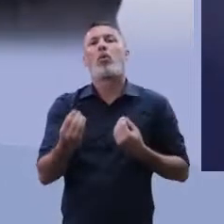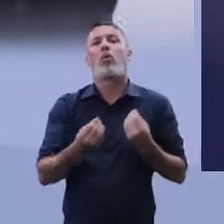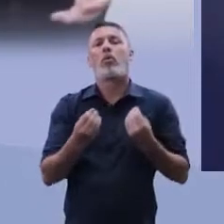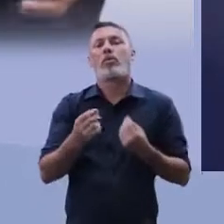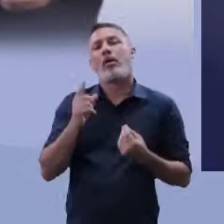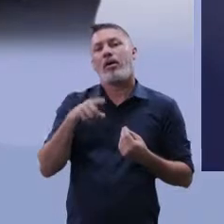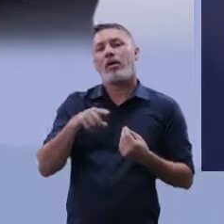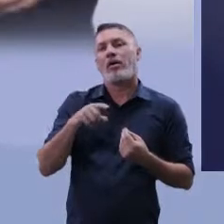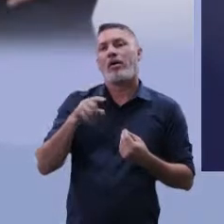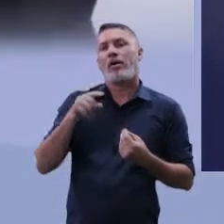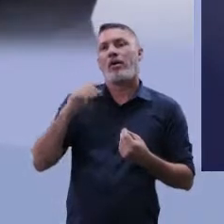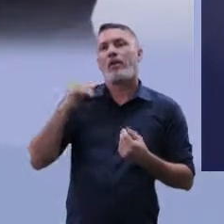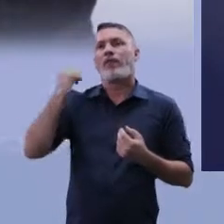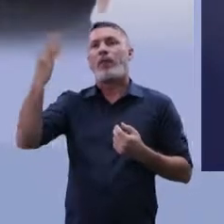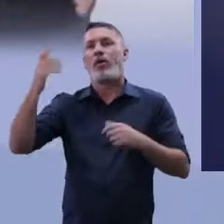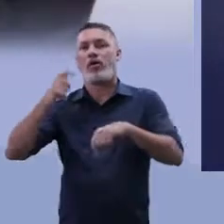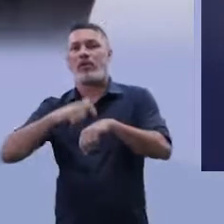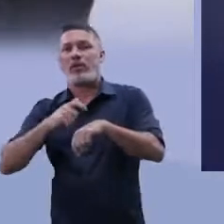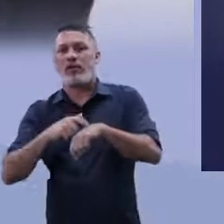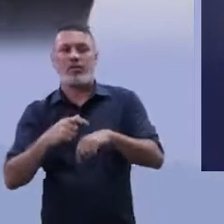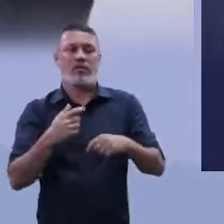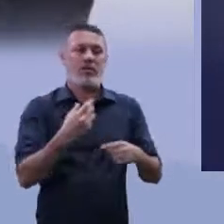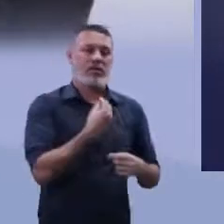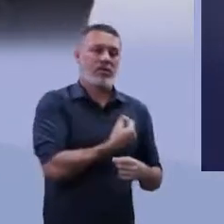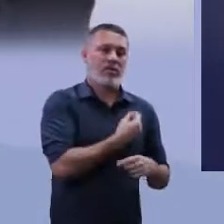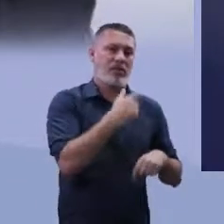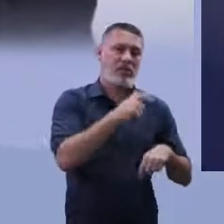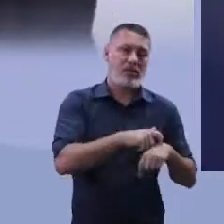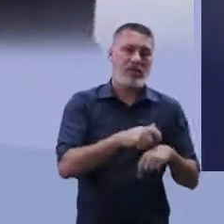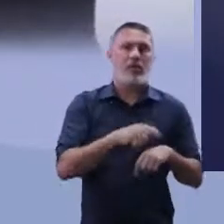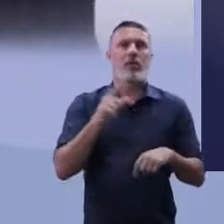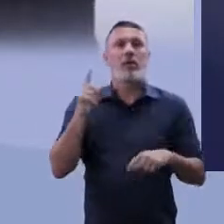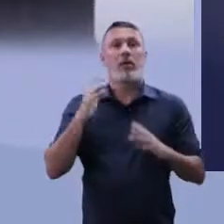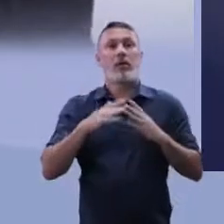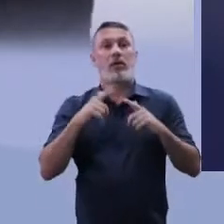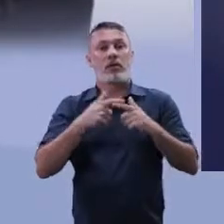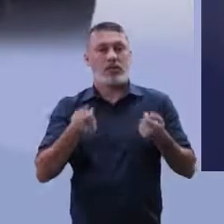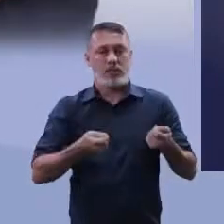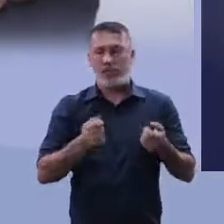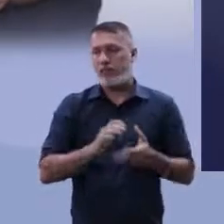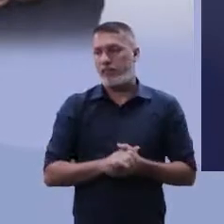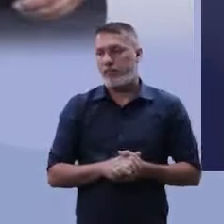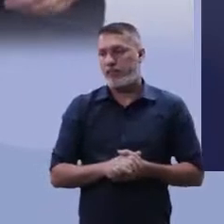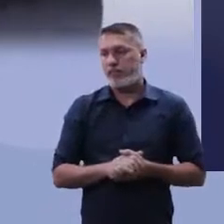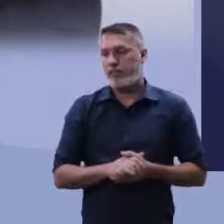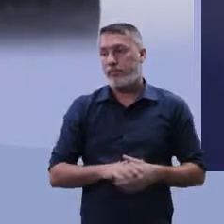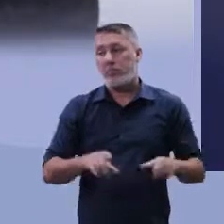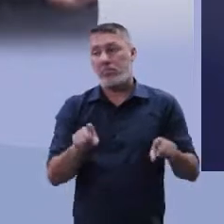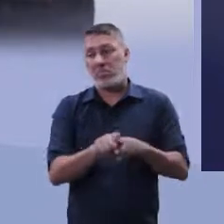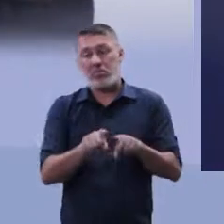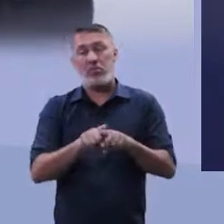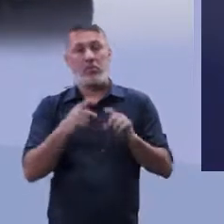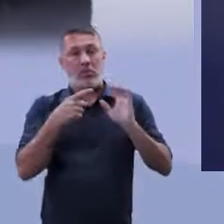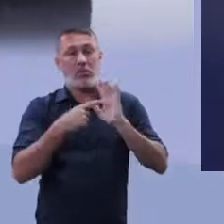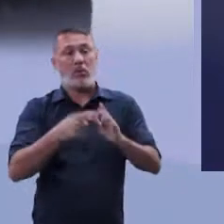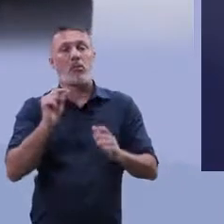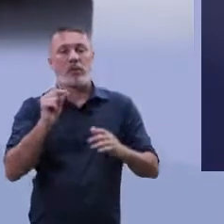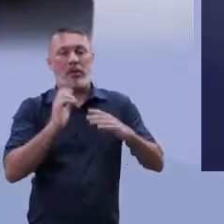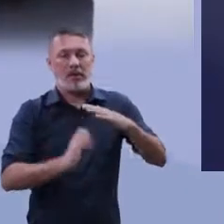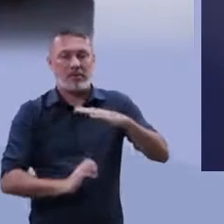ser responsável, ser o baluarte moral e o norteador de toda a sociedade. Ele também aponta que a